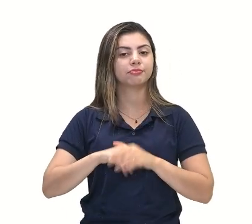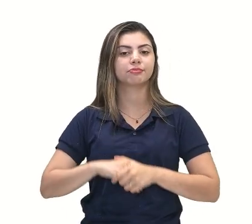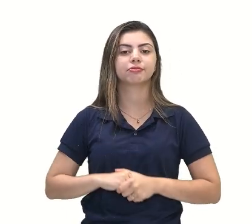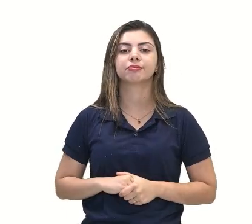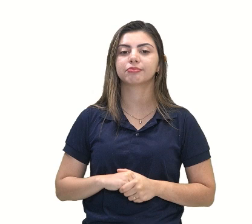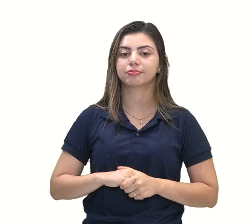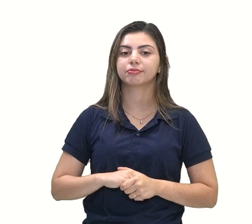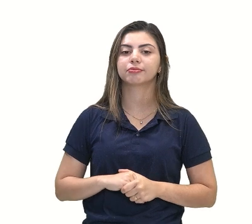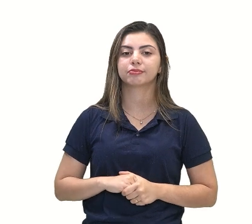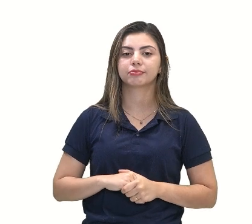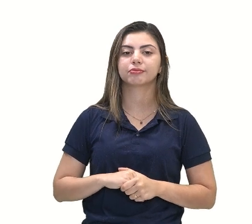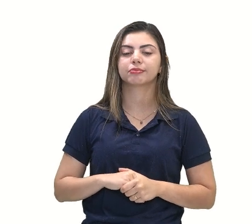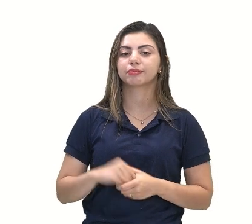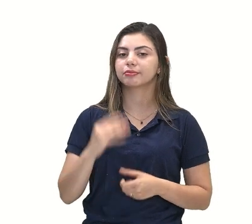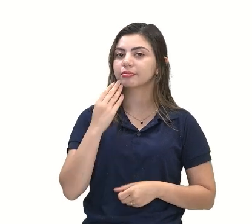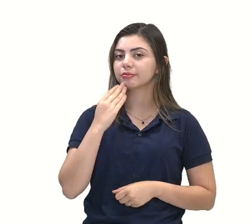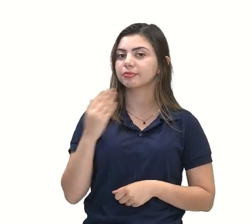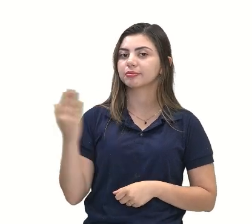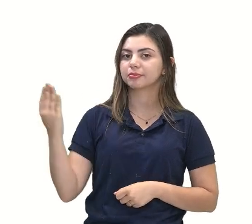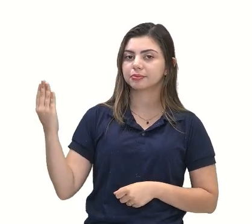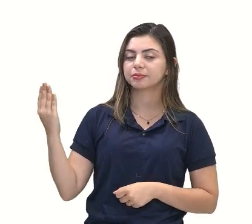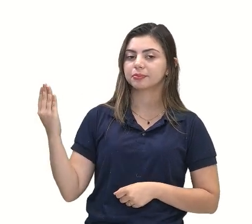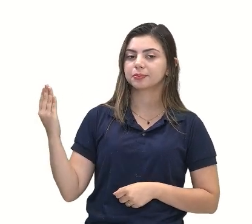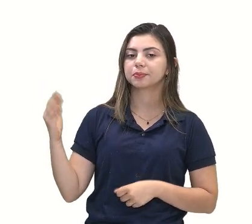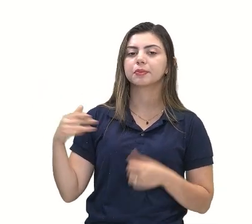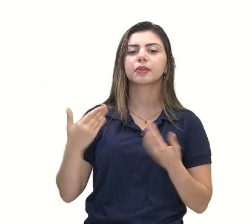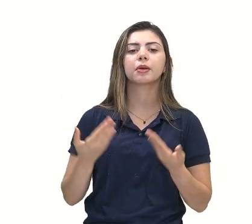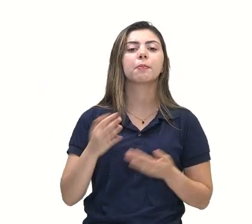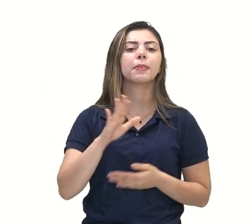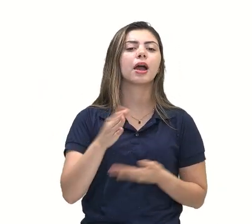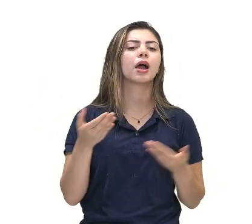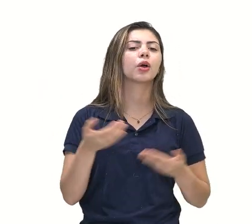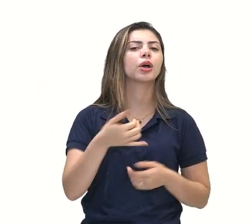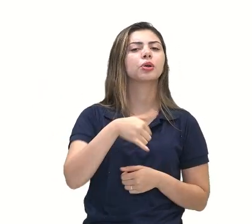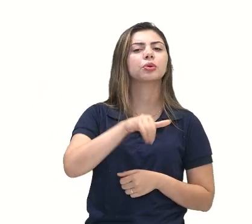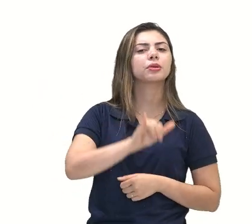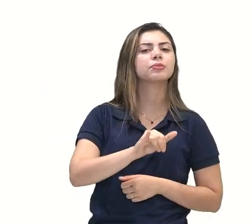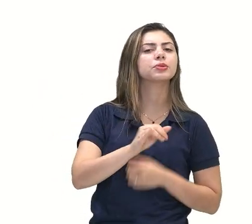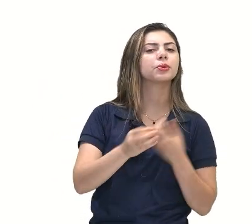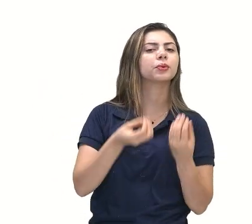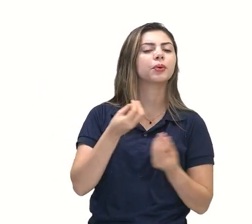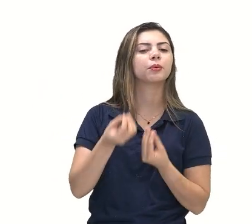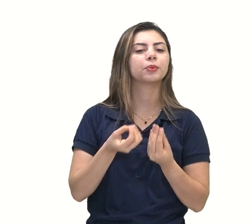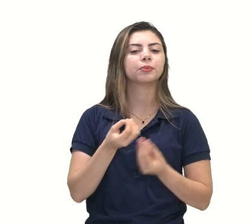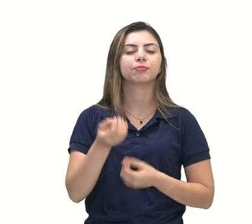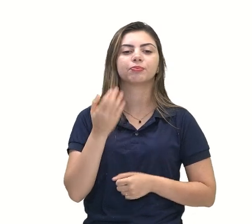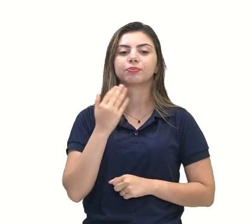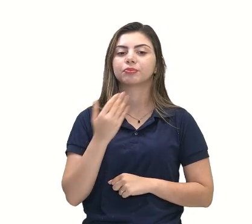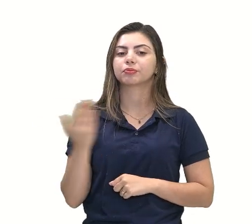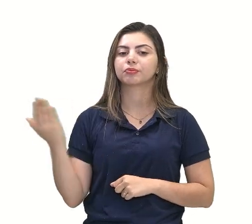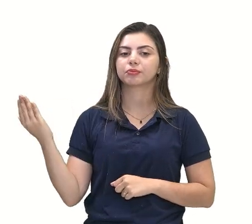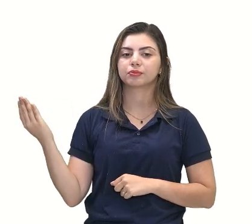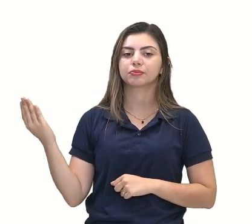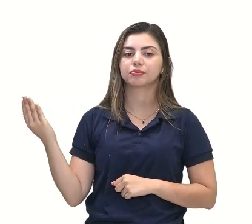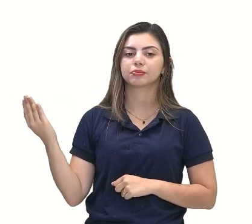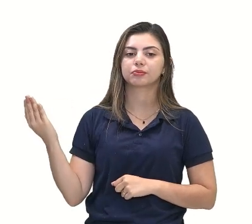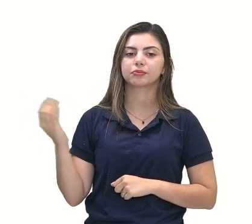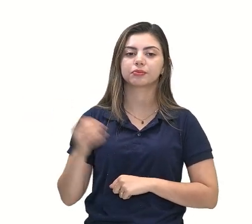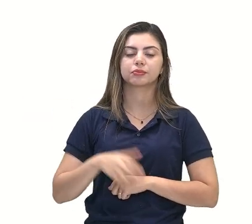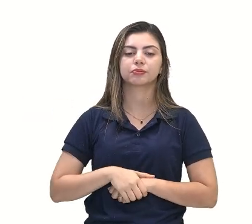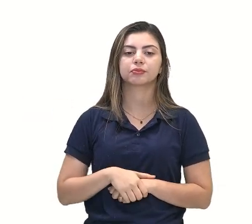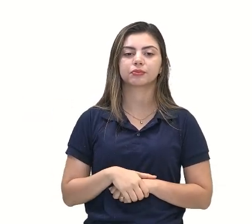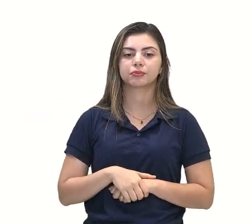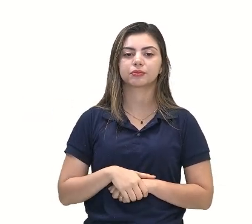Beleza. Aí no y, como é que vai acontecer? Y ao quadrado mais